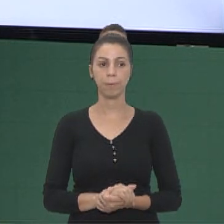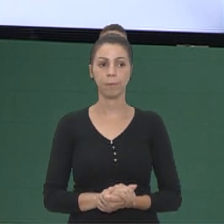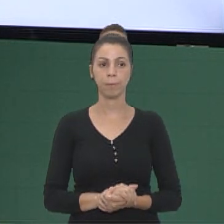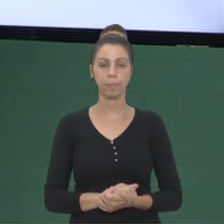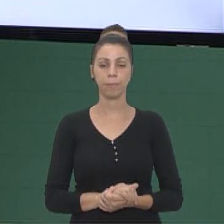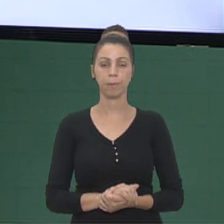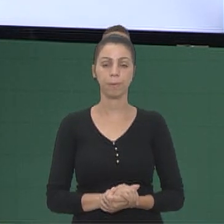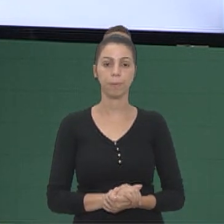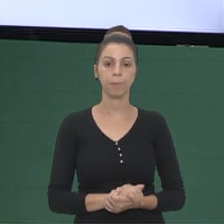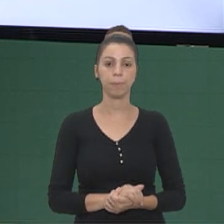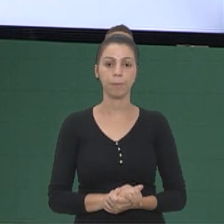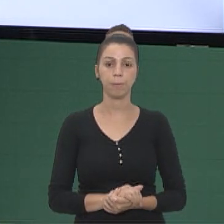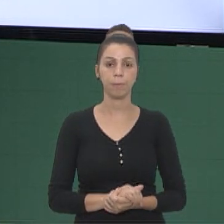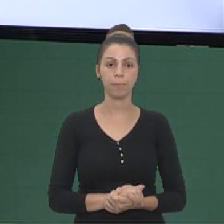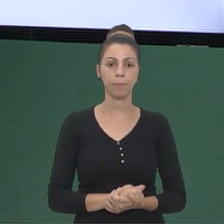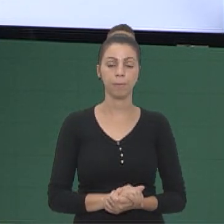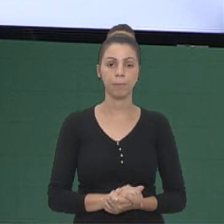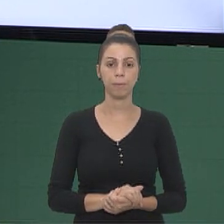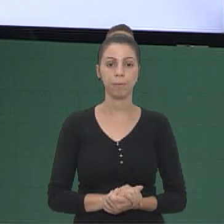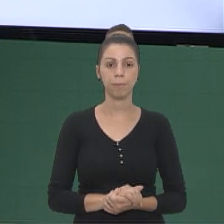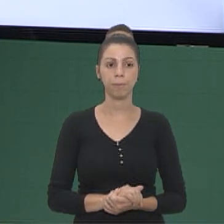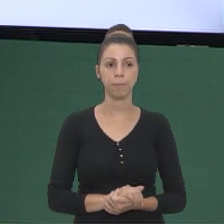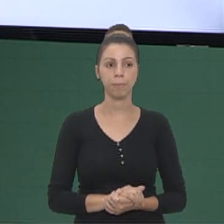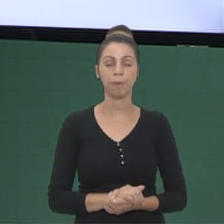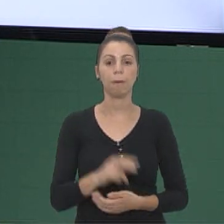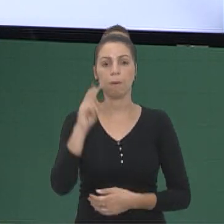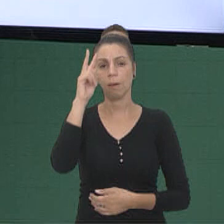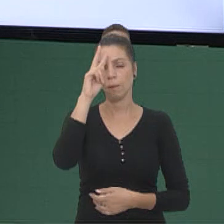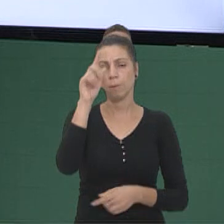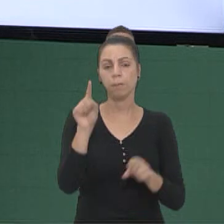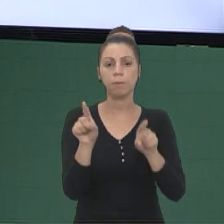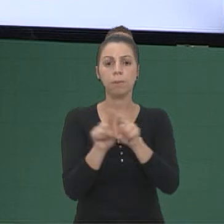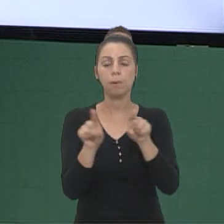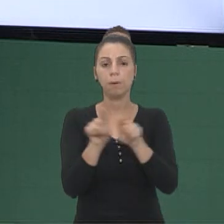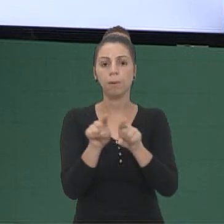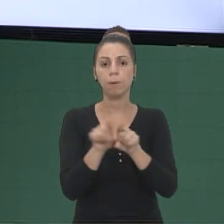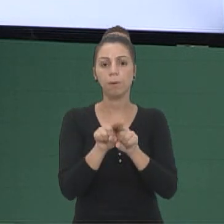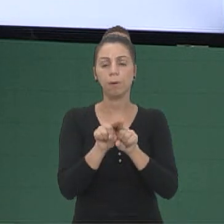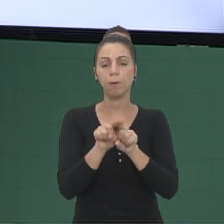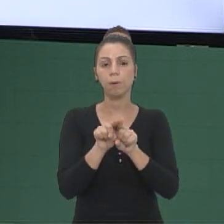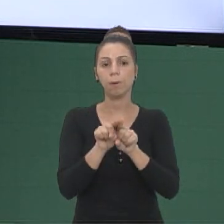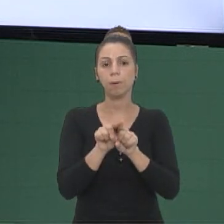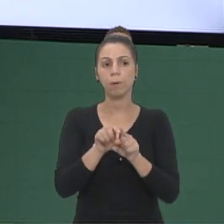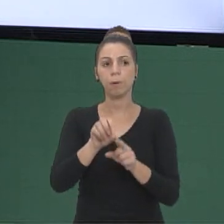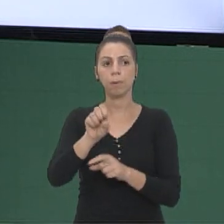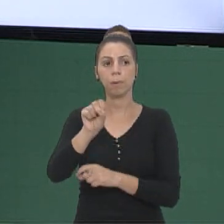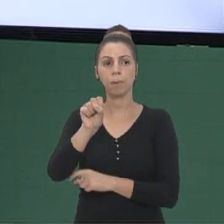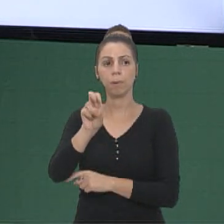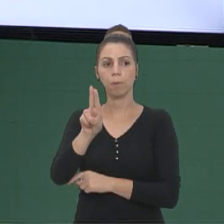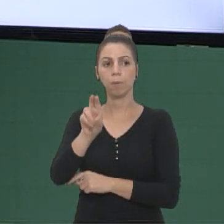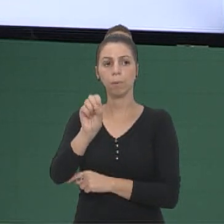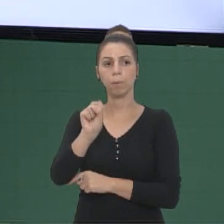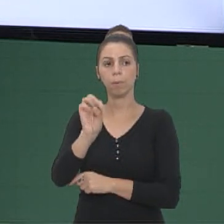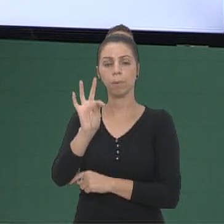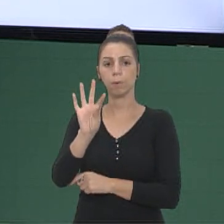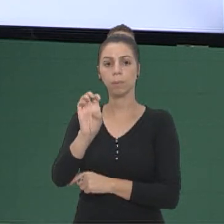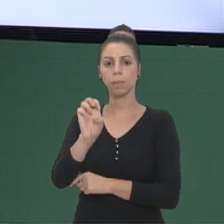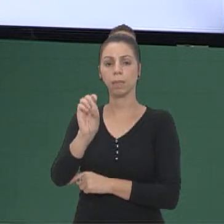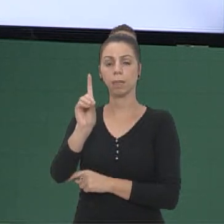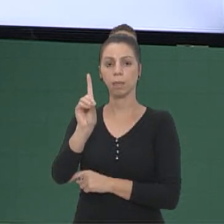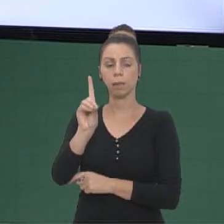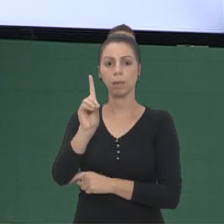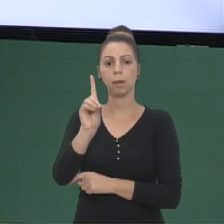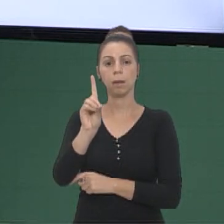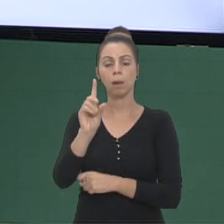usted, ustedes. E esse é o final. E lembrando também que a expressãozinha usted funciona como um pronome de